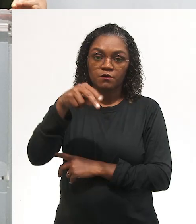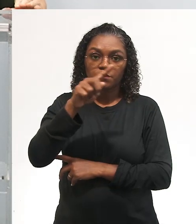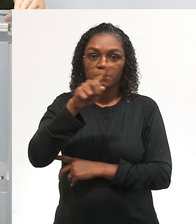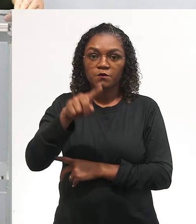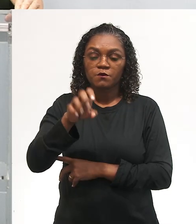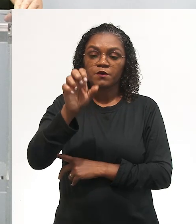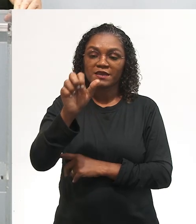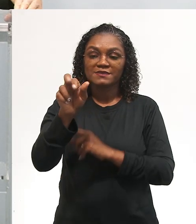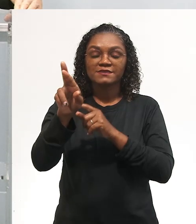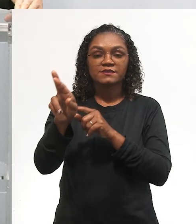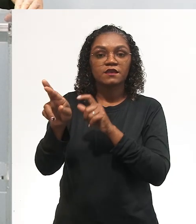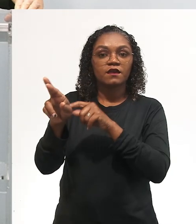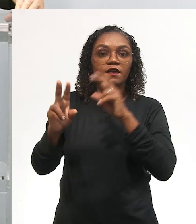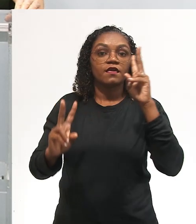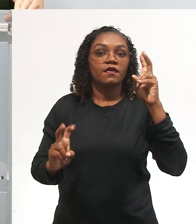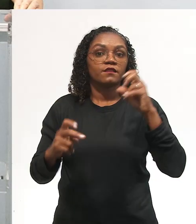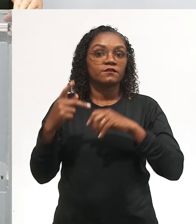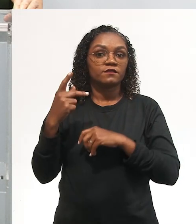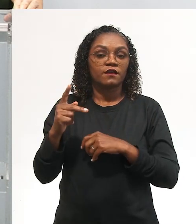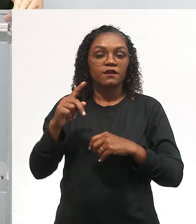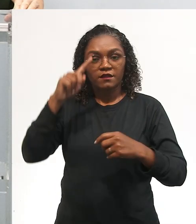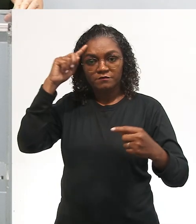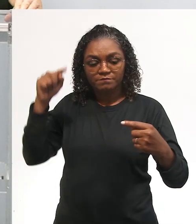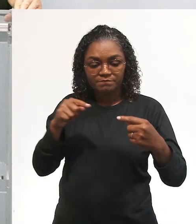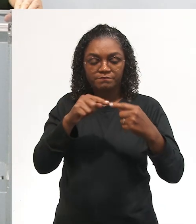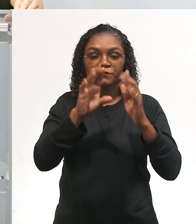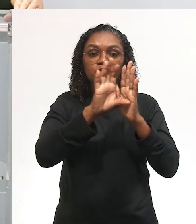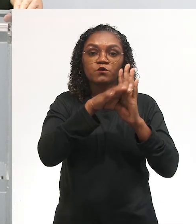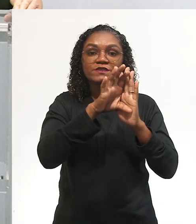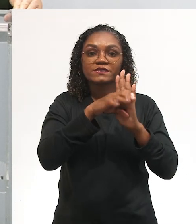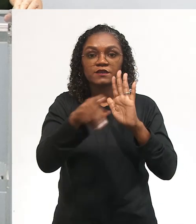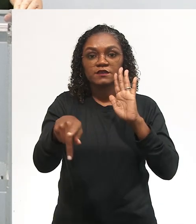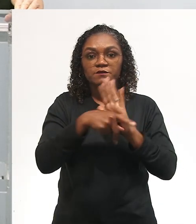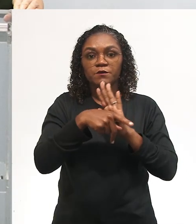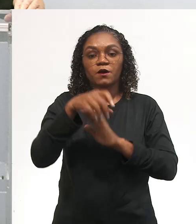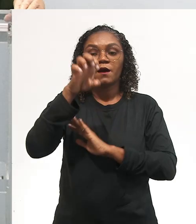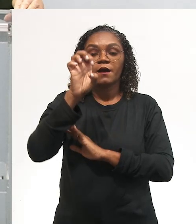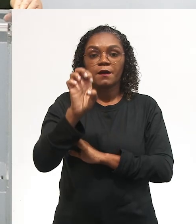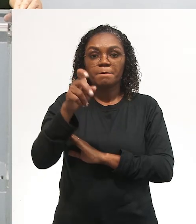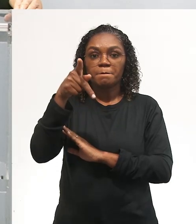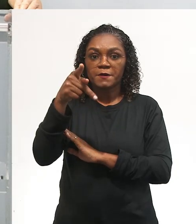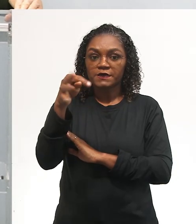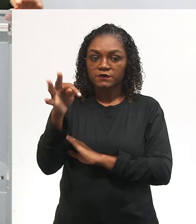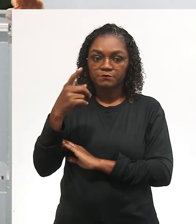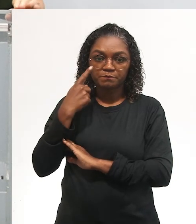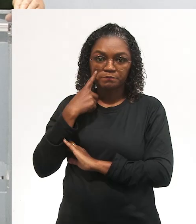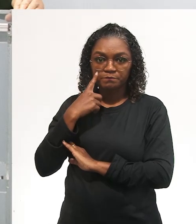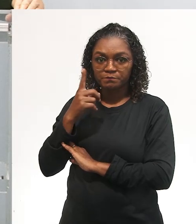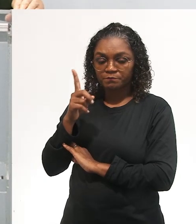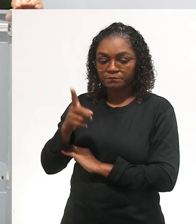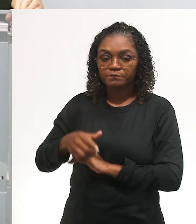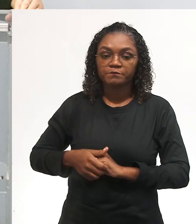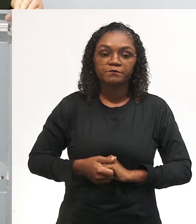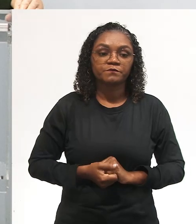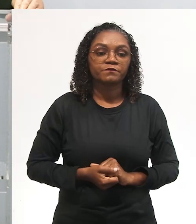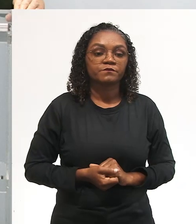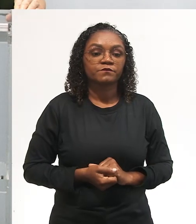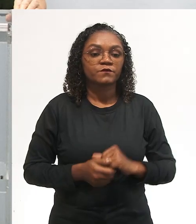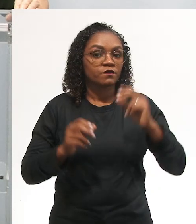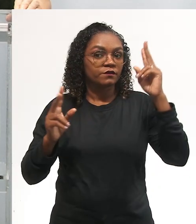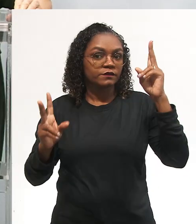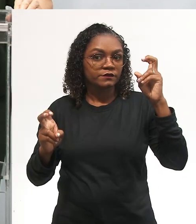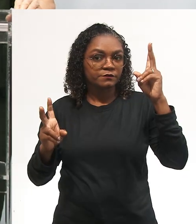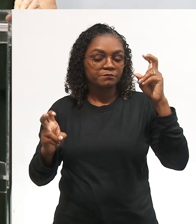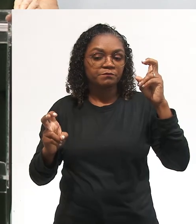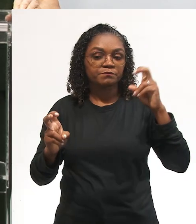contribuição das discussões de todos os conceitos da EPT. E aqui a gente trouxe a contribuição dela na politecnia,